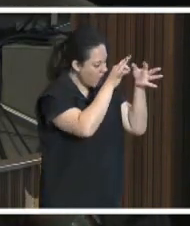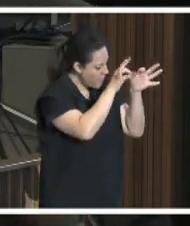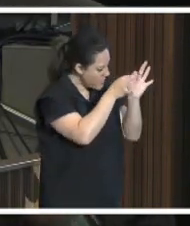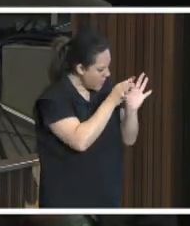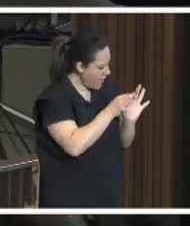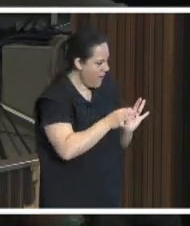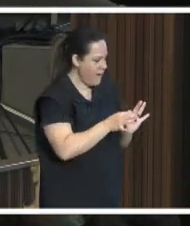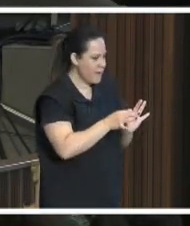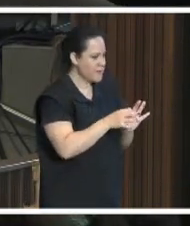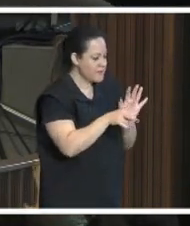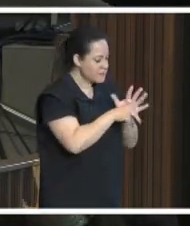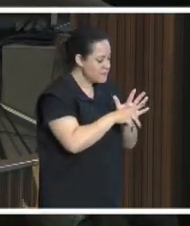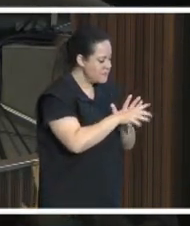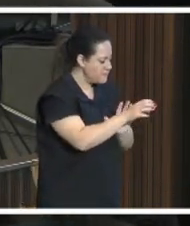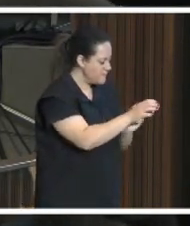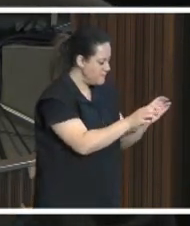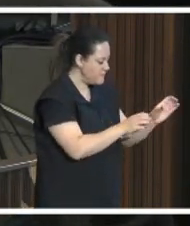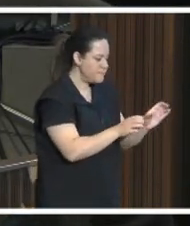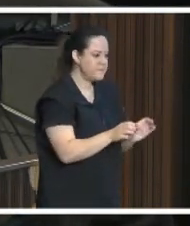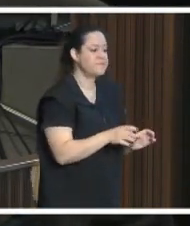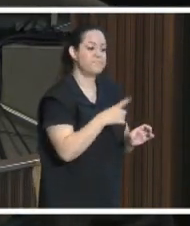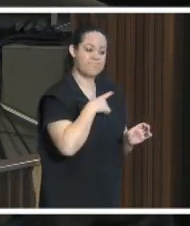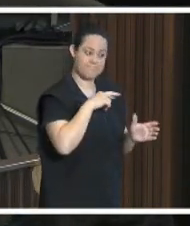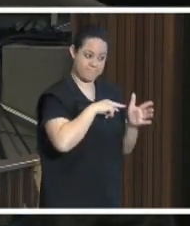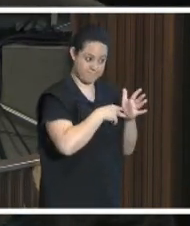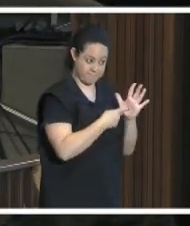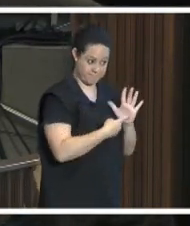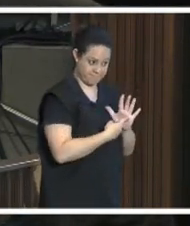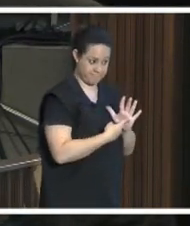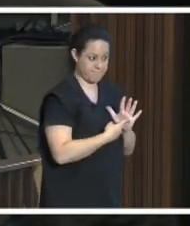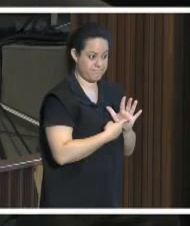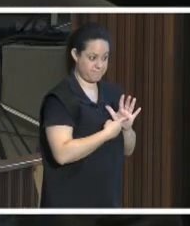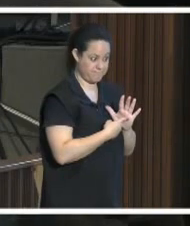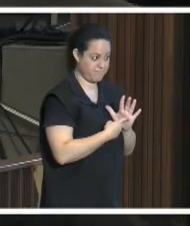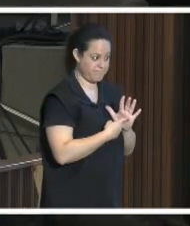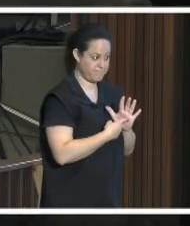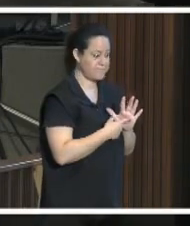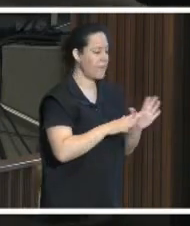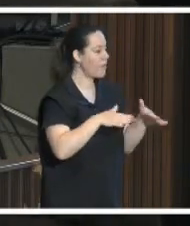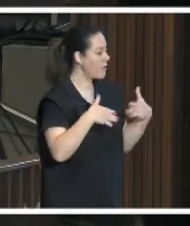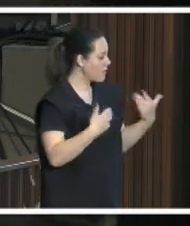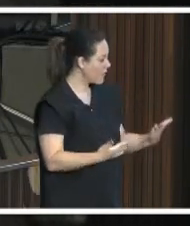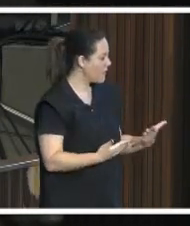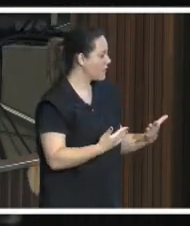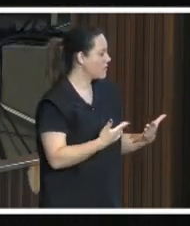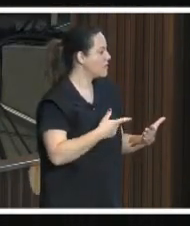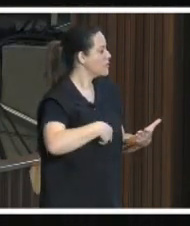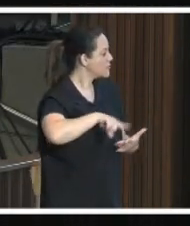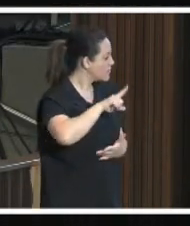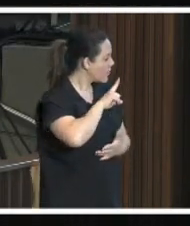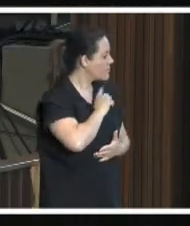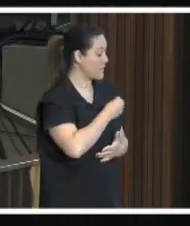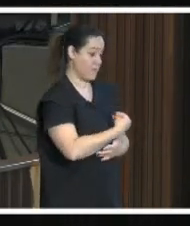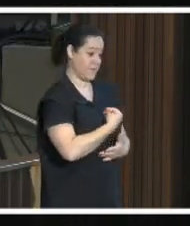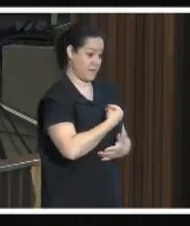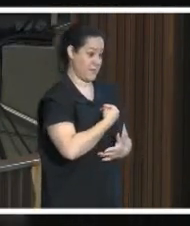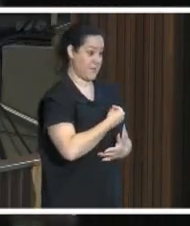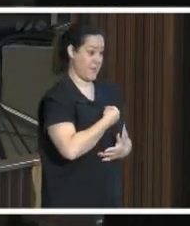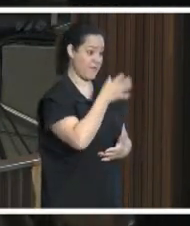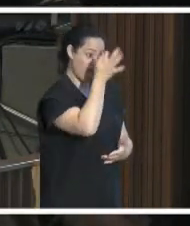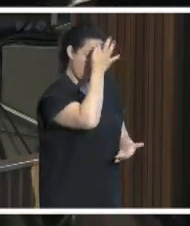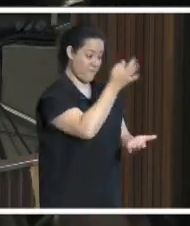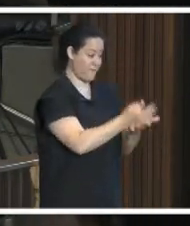peça desse quebra-cabeça tem sentido. E quando a gente caminha pela fé, a gente pode